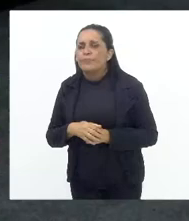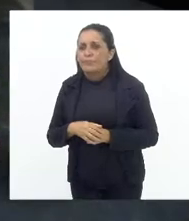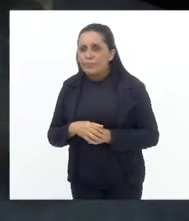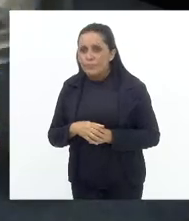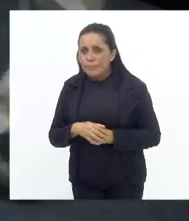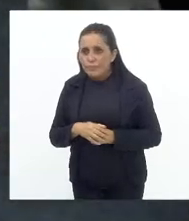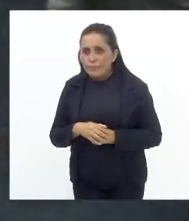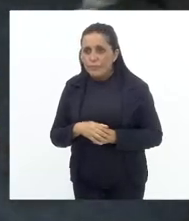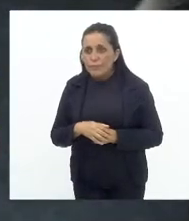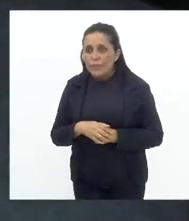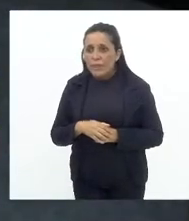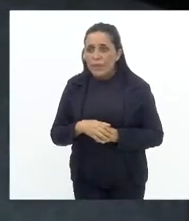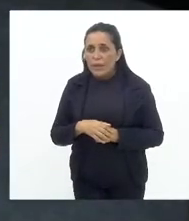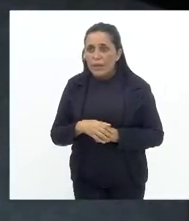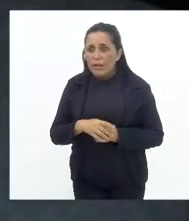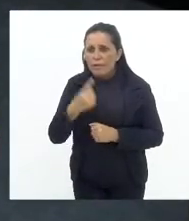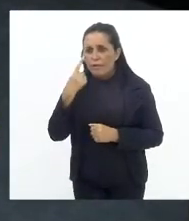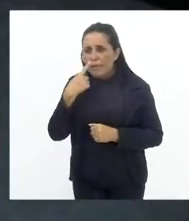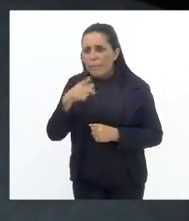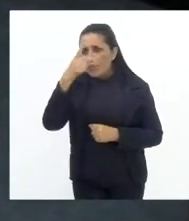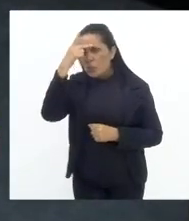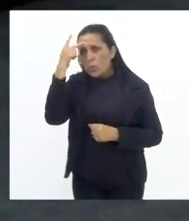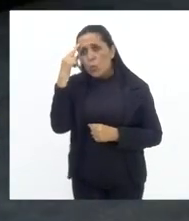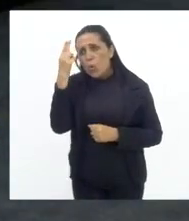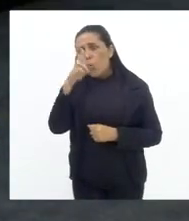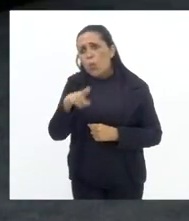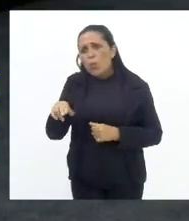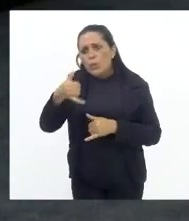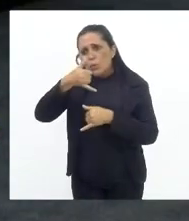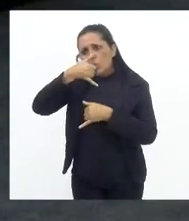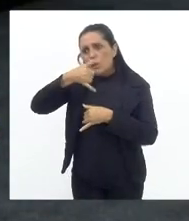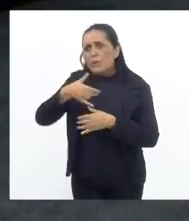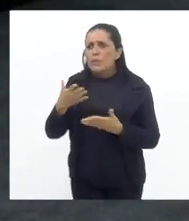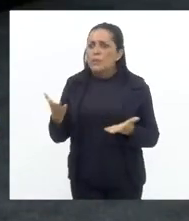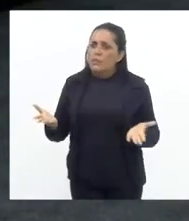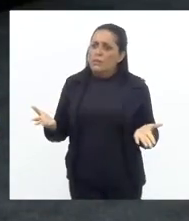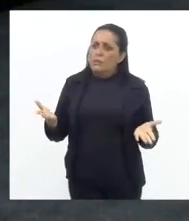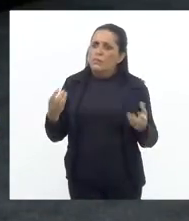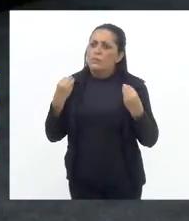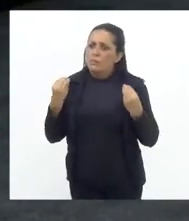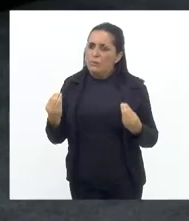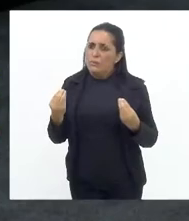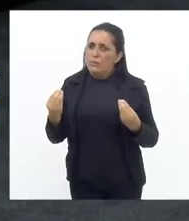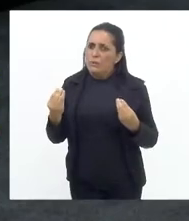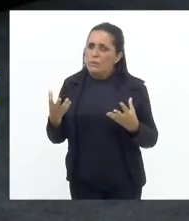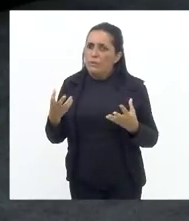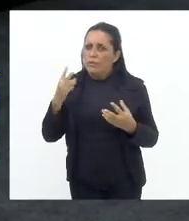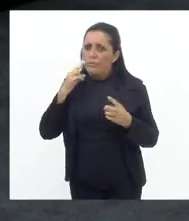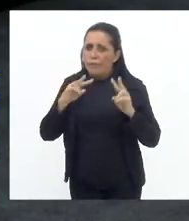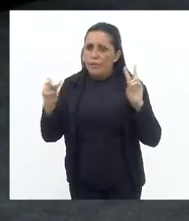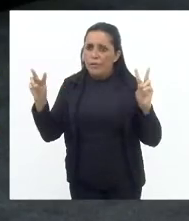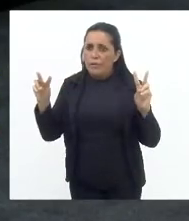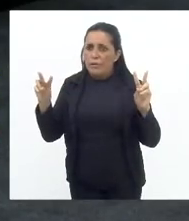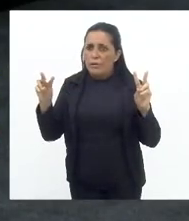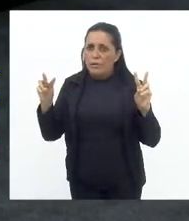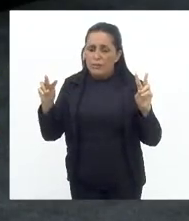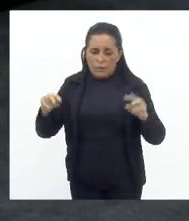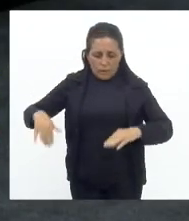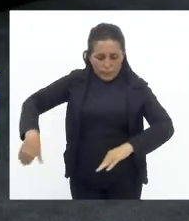ruim aí tá se usuário de crack mas eu chamo que ela culto E aí se vê alguns na